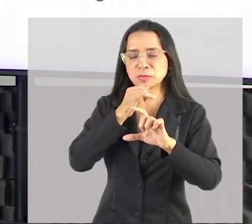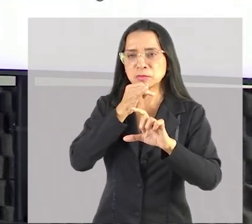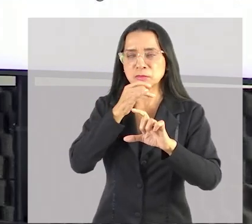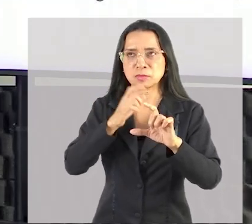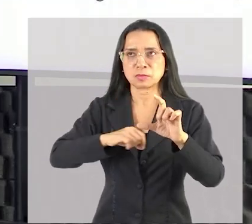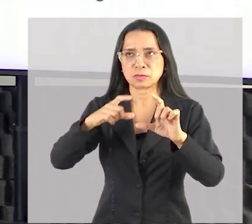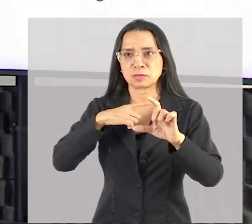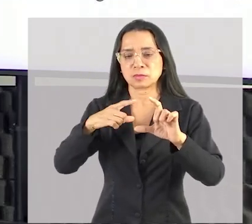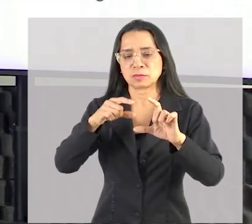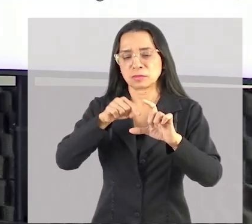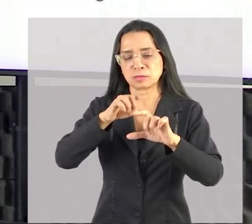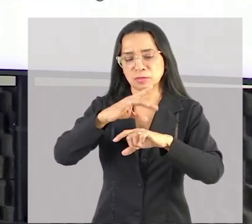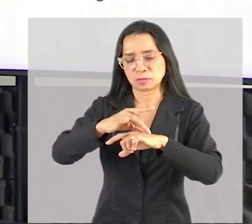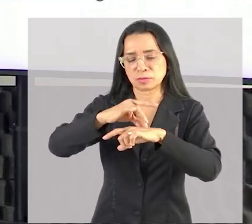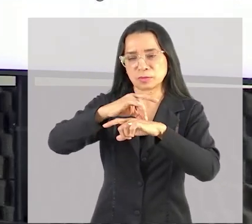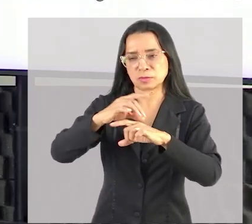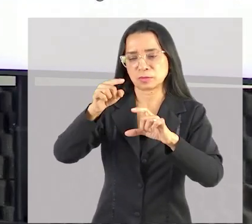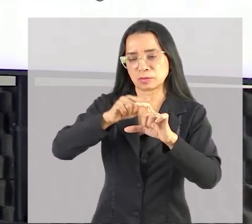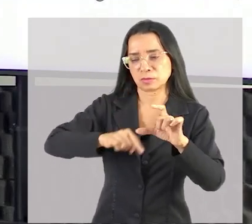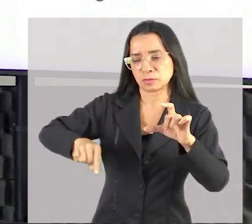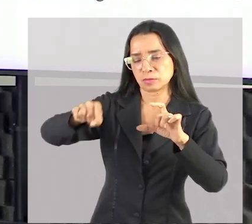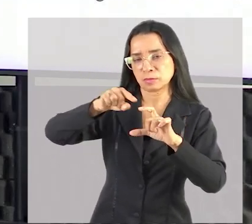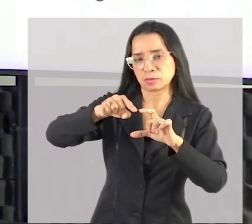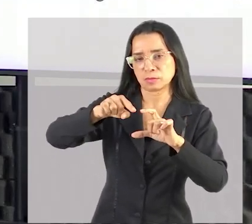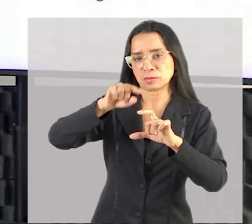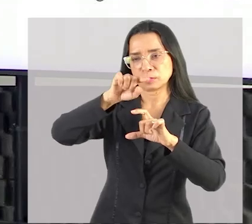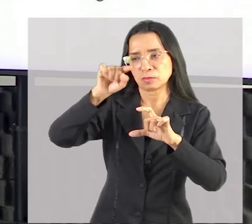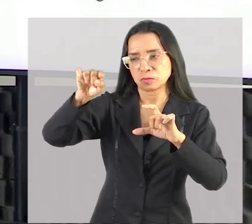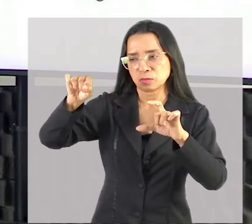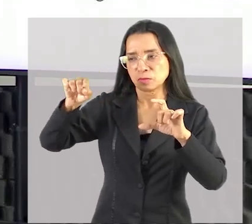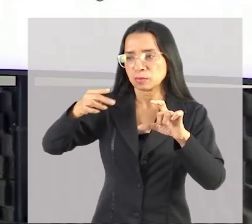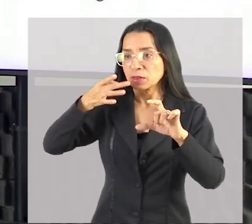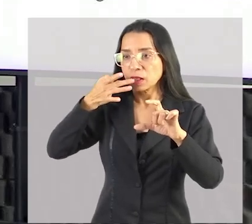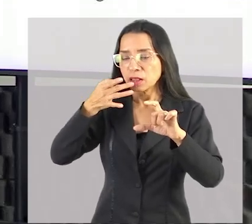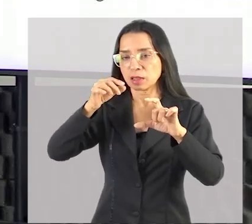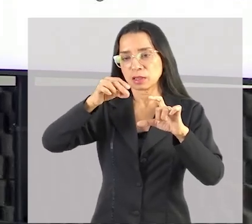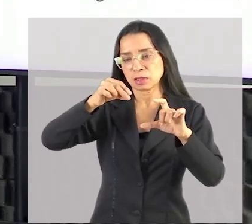exemplo. Você começa a jogar sal aqui, ó.